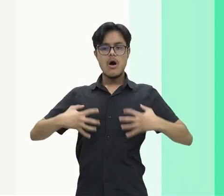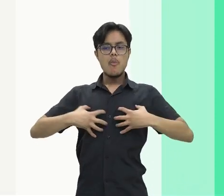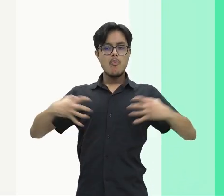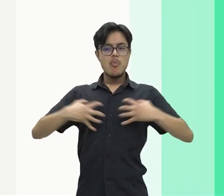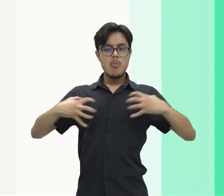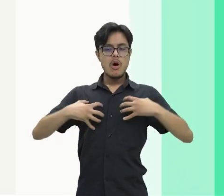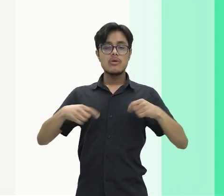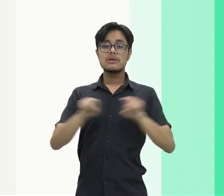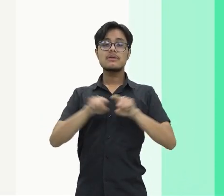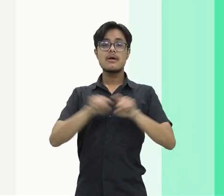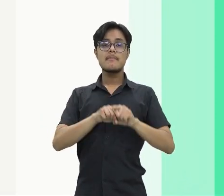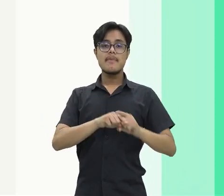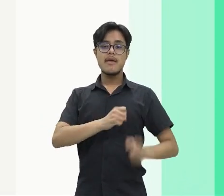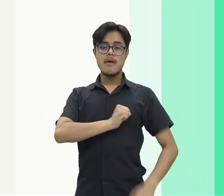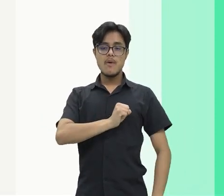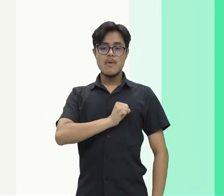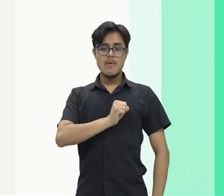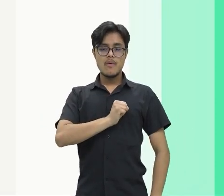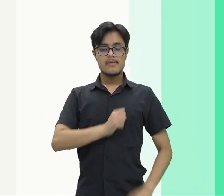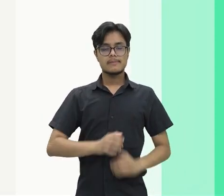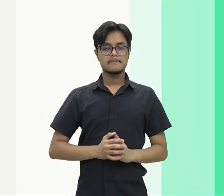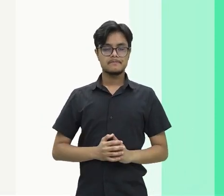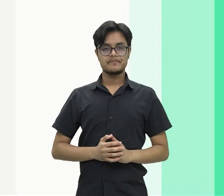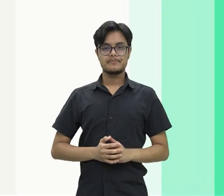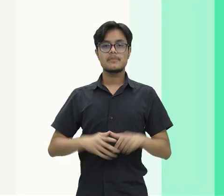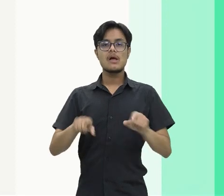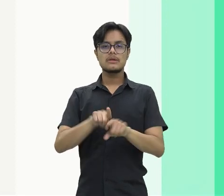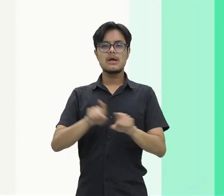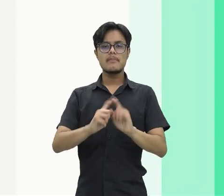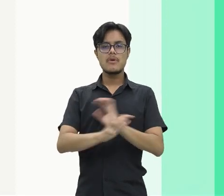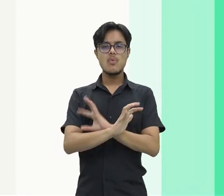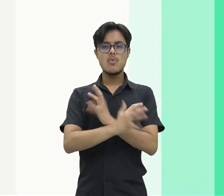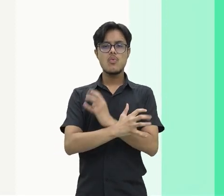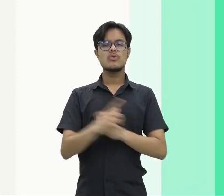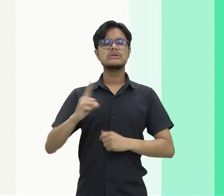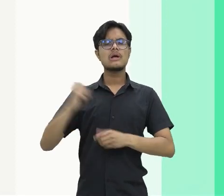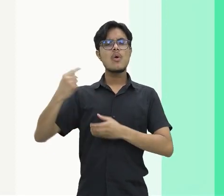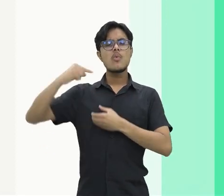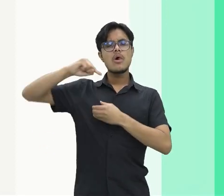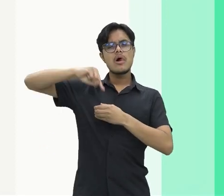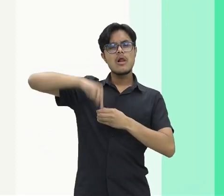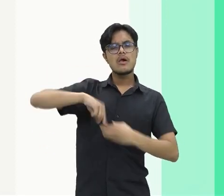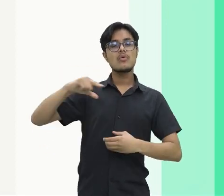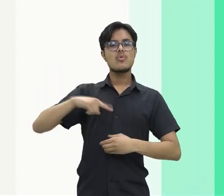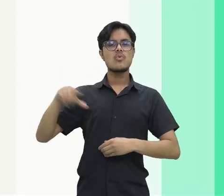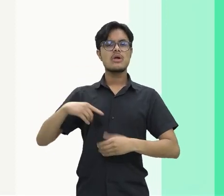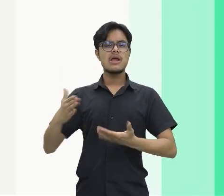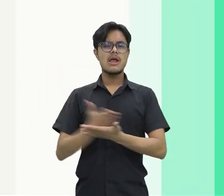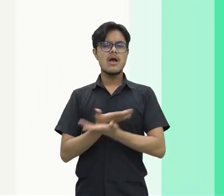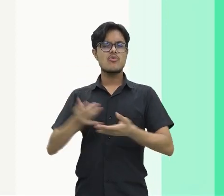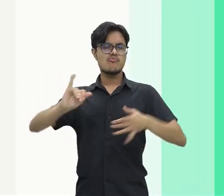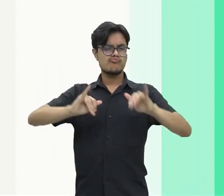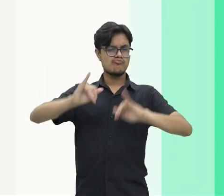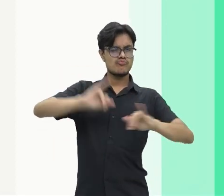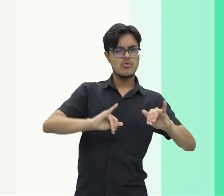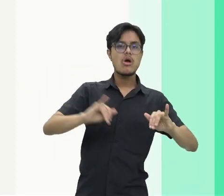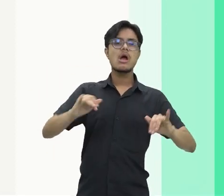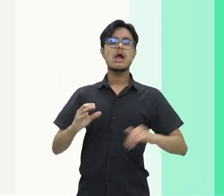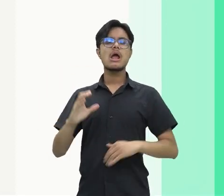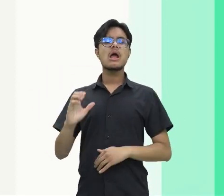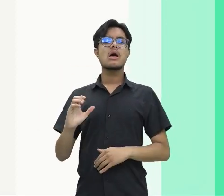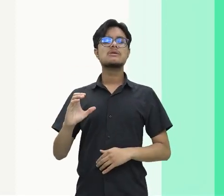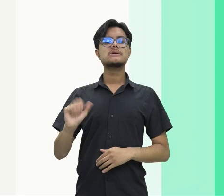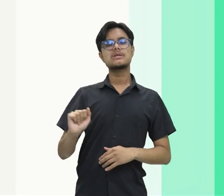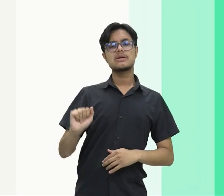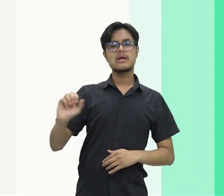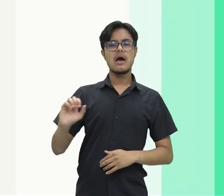coração. Também tem função de armazenamento de substâncias, né? A gente vai ter ali sais minerais como o cálcio e o